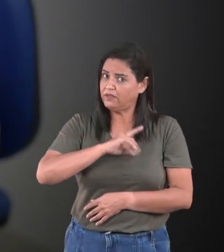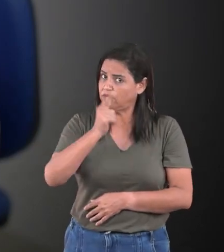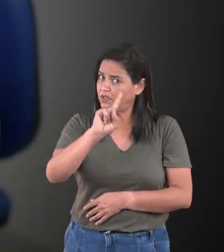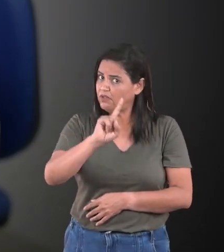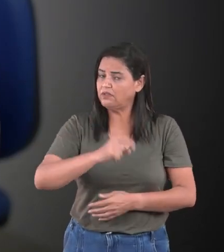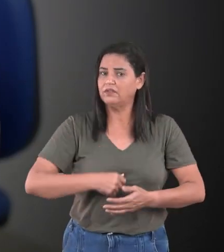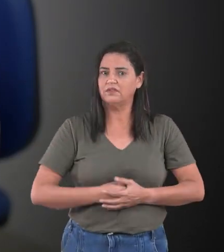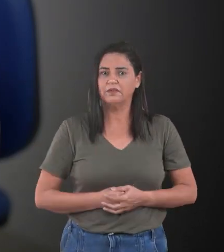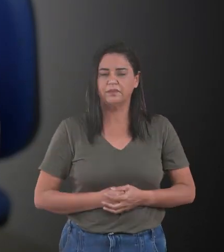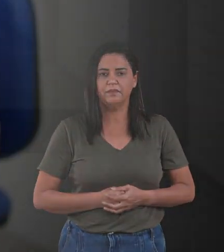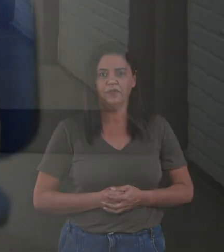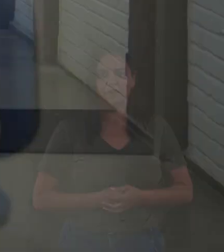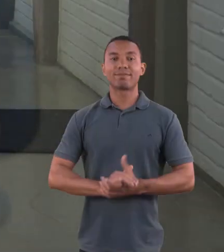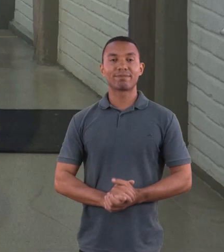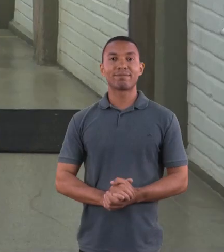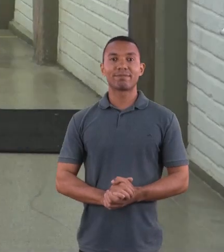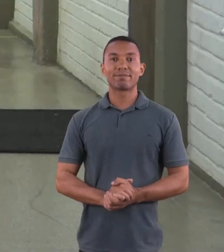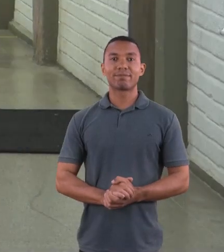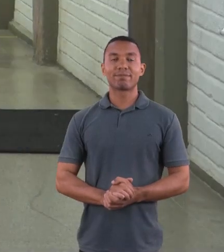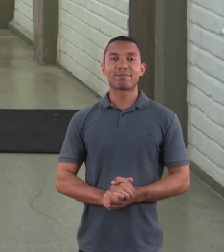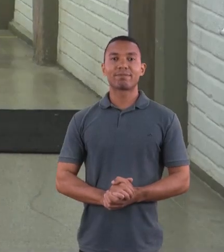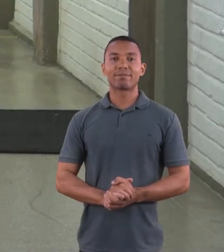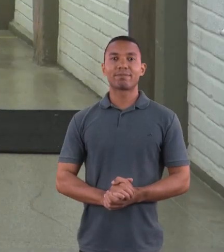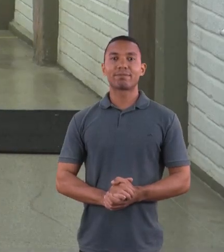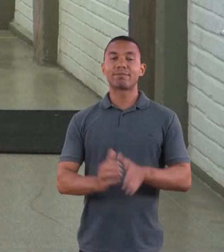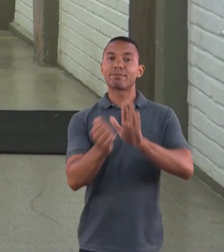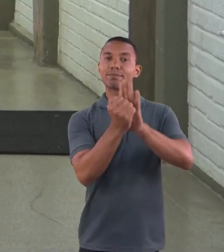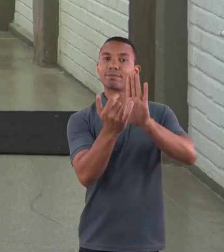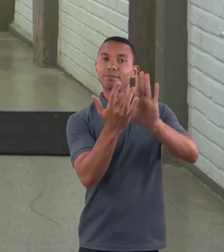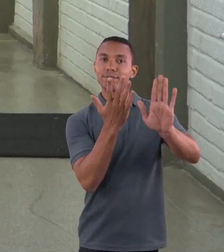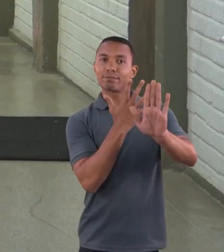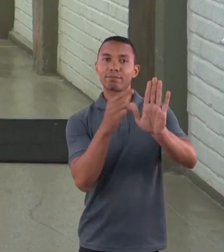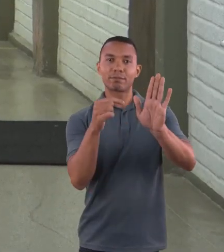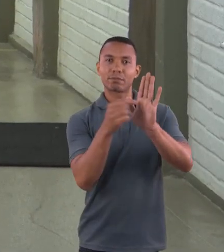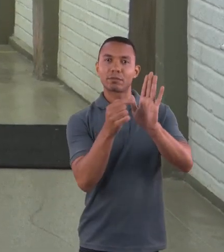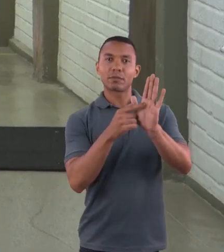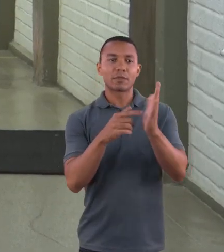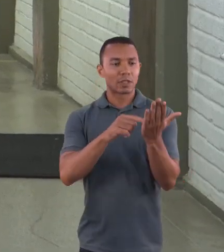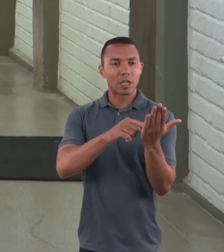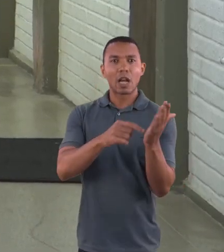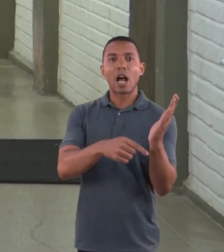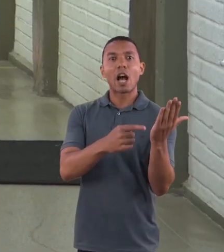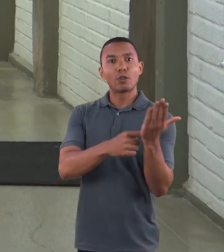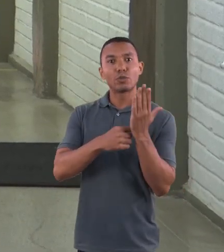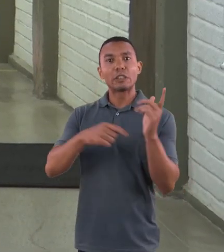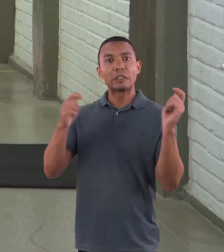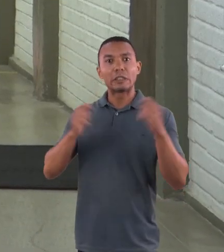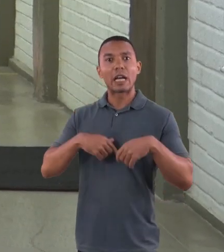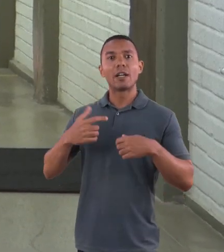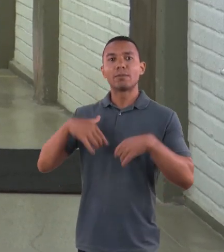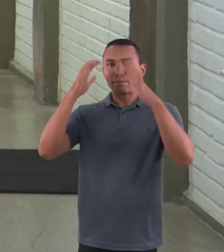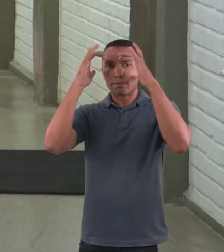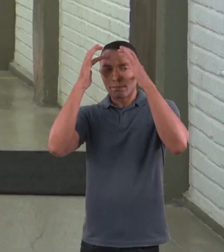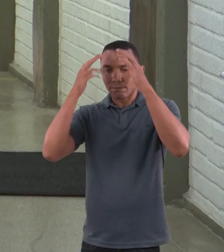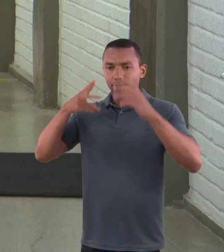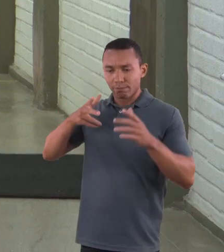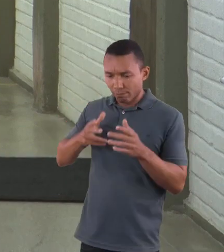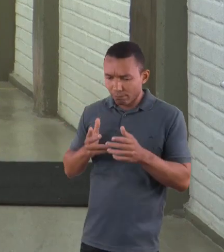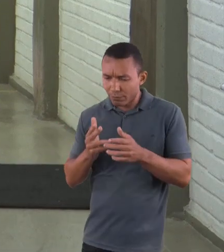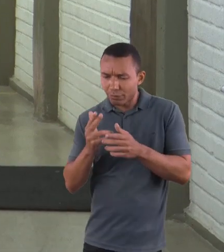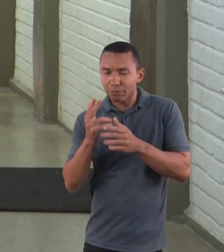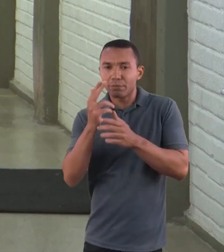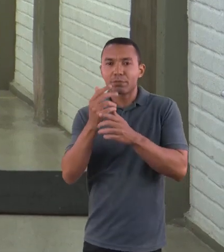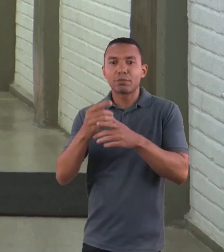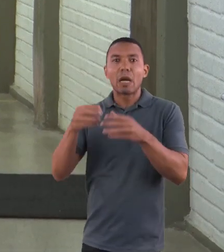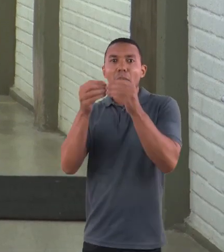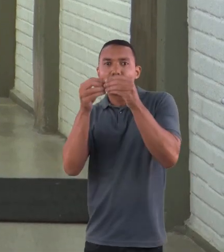onde for. Não tenha medo, não. Um app de neuronavegação tem permitido cirurgias menos invasivas. Tudo isso através de